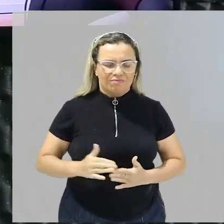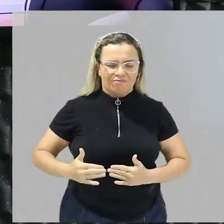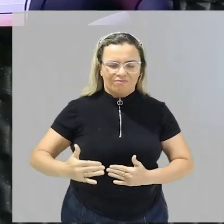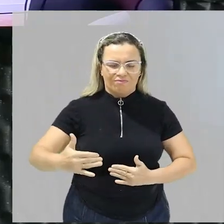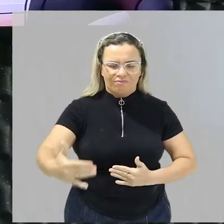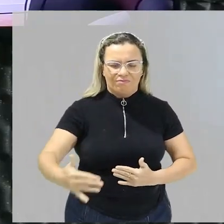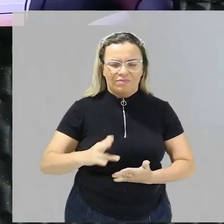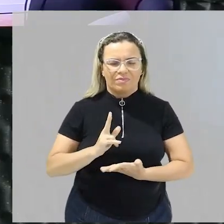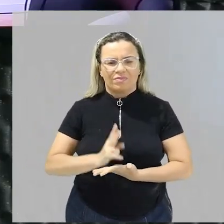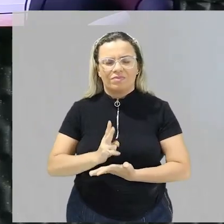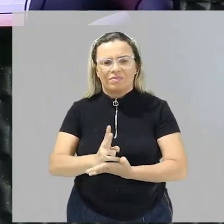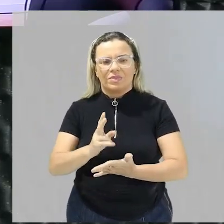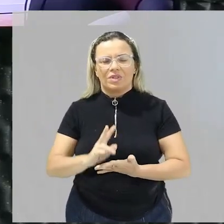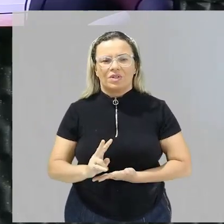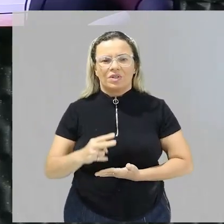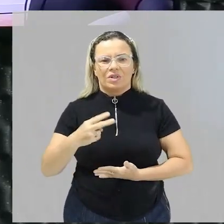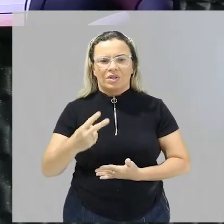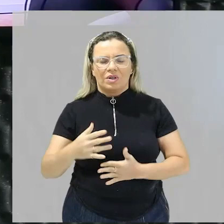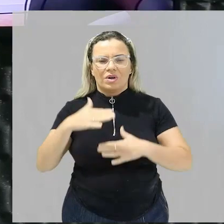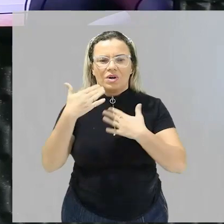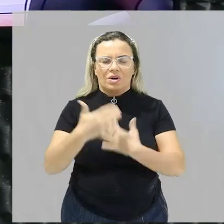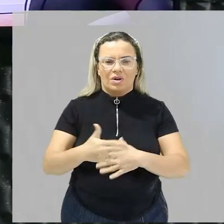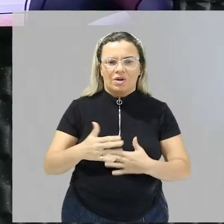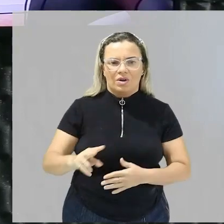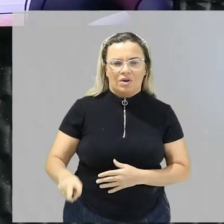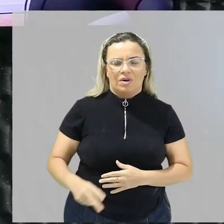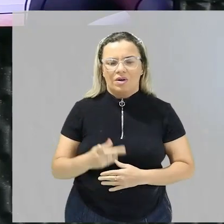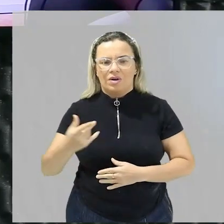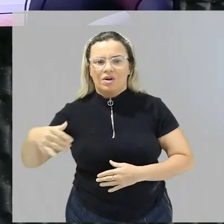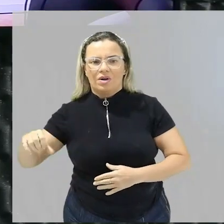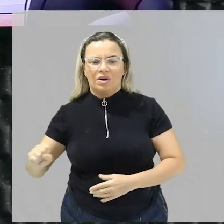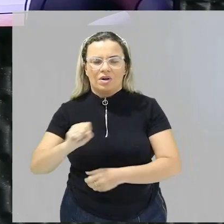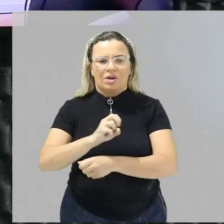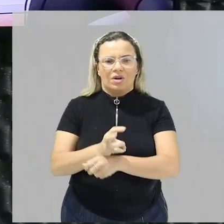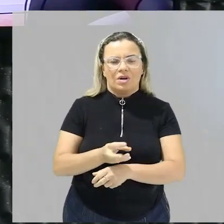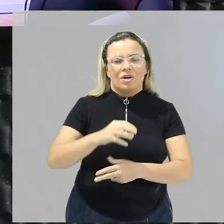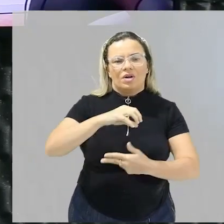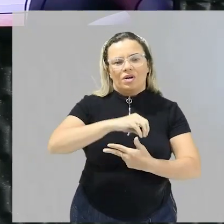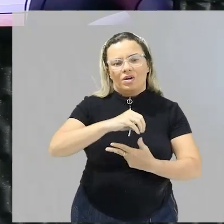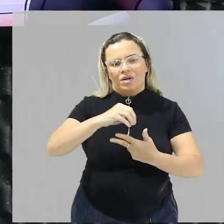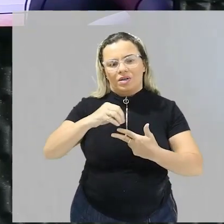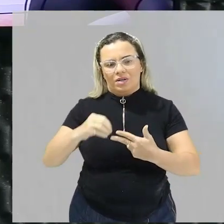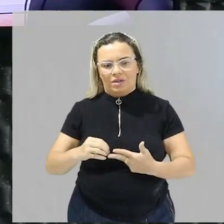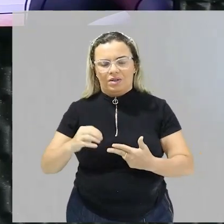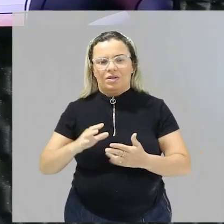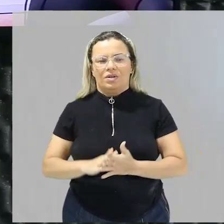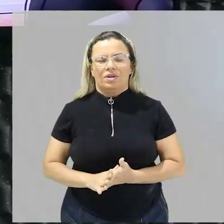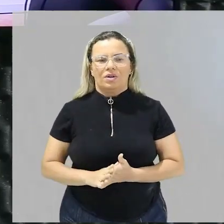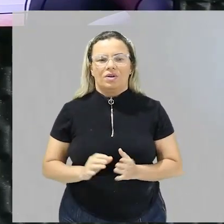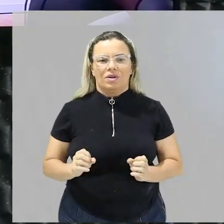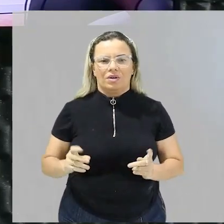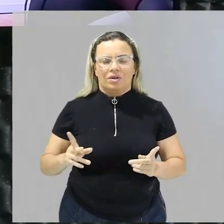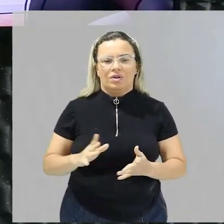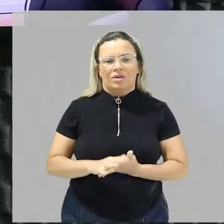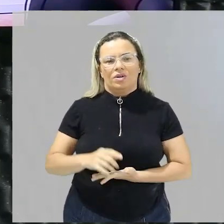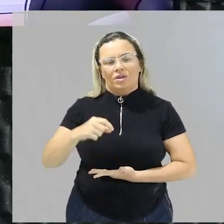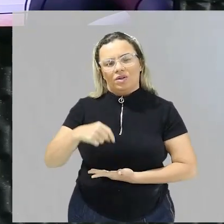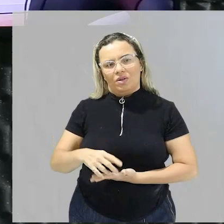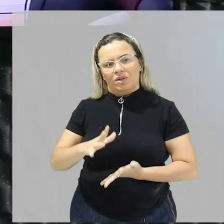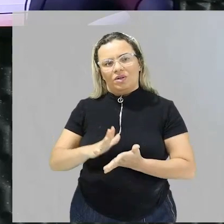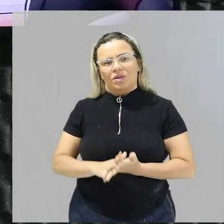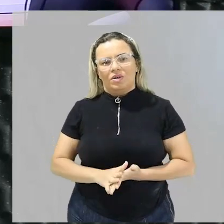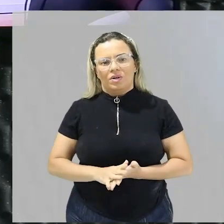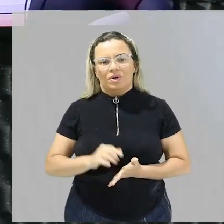nessas duas bancas, Renata, que bancas são essas? Ora, o PAS, o EMA e o Enem, tá? Então, aqui estamos trazendo